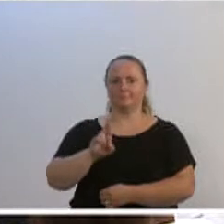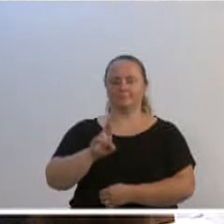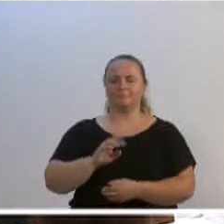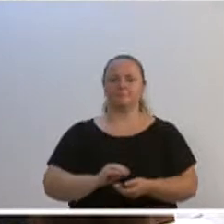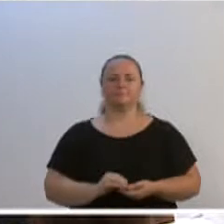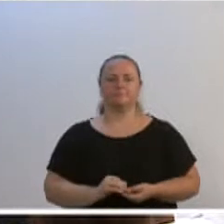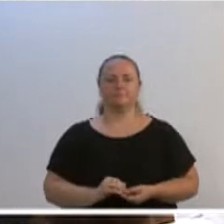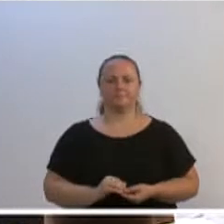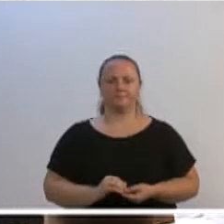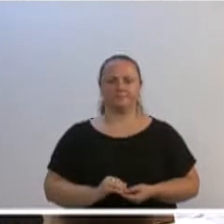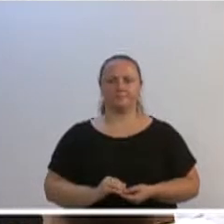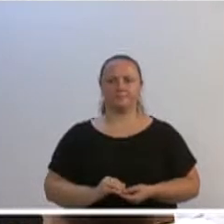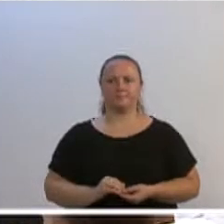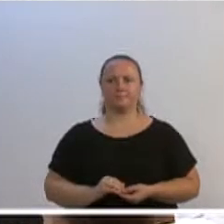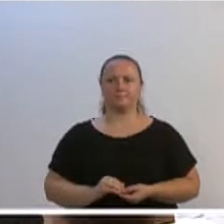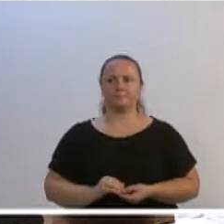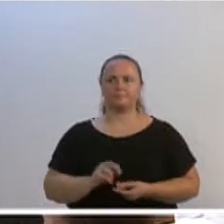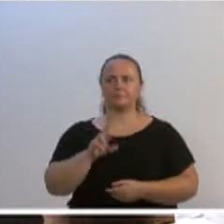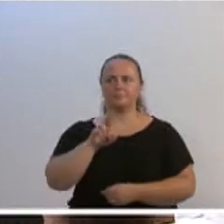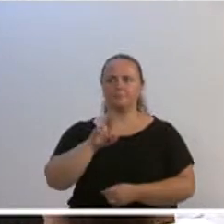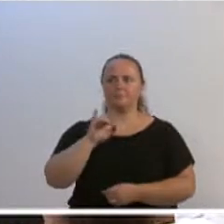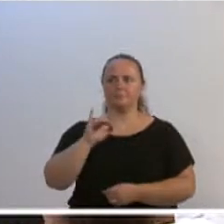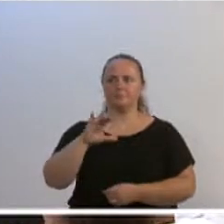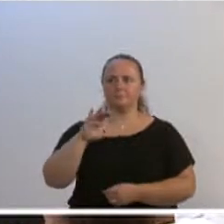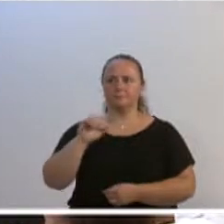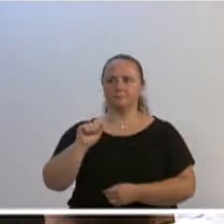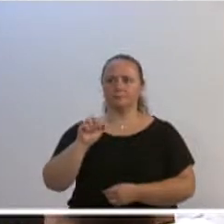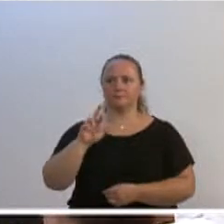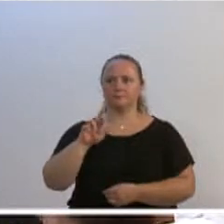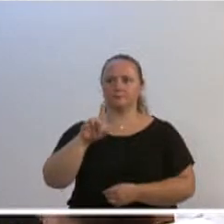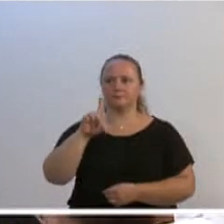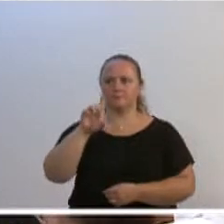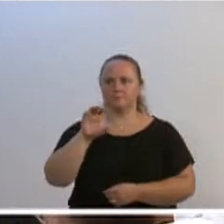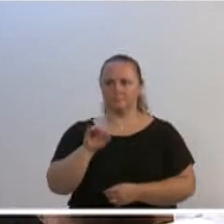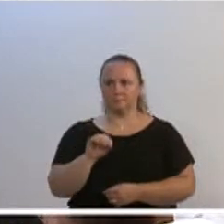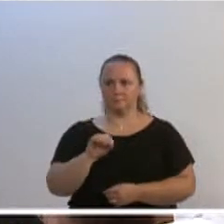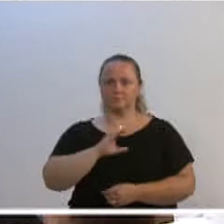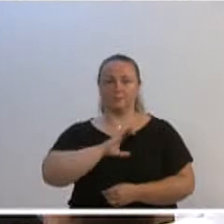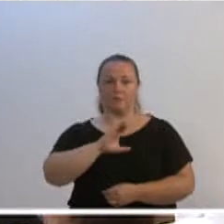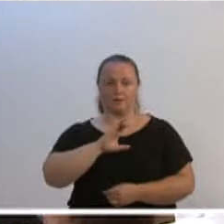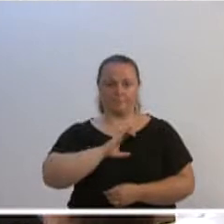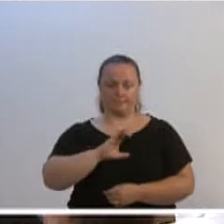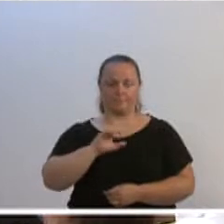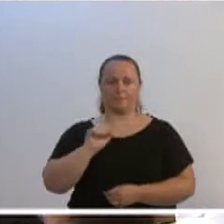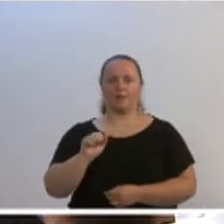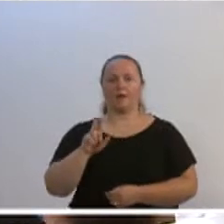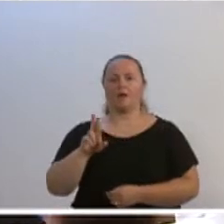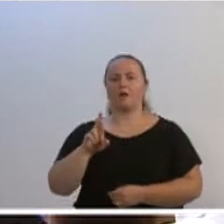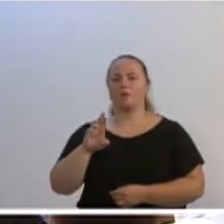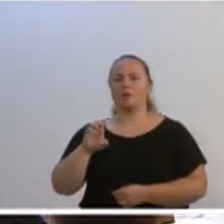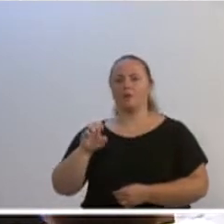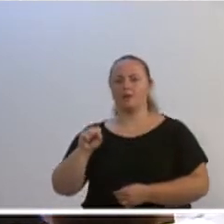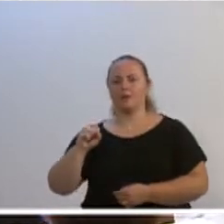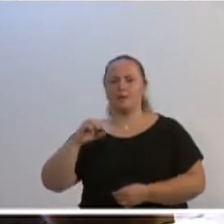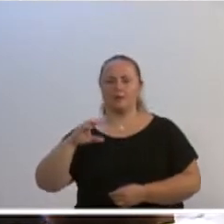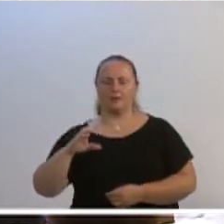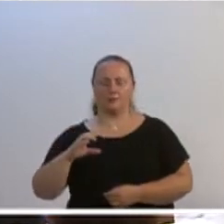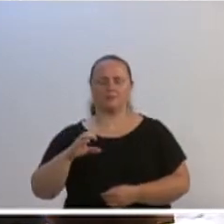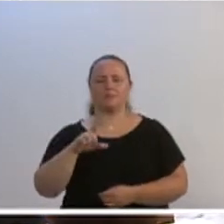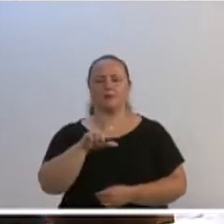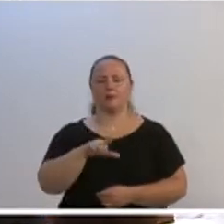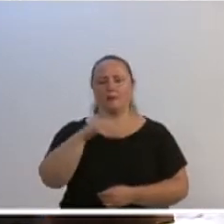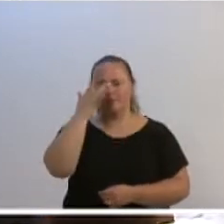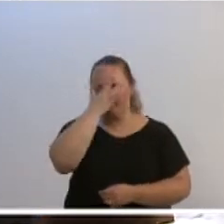Senhor Ricardo Vipel, coordenador metropolitano da Auresc, Associação dos Usuários de